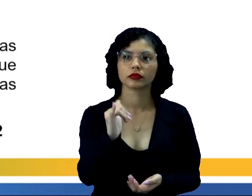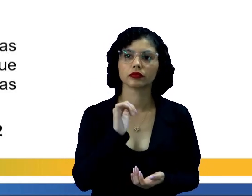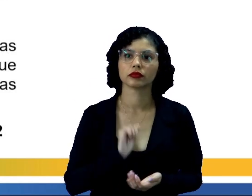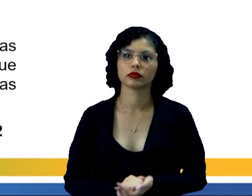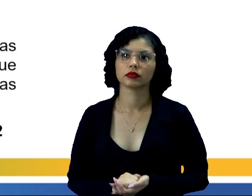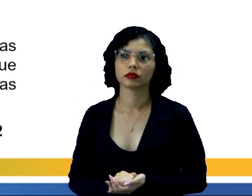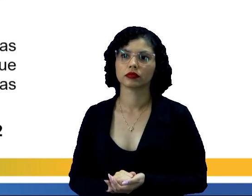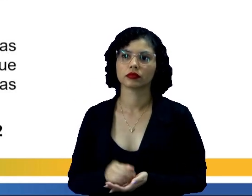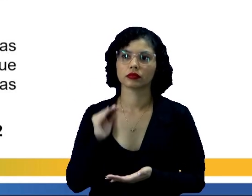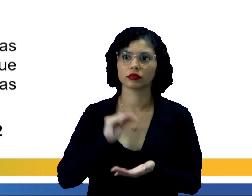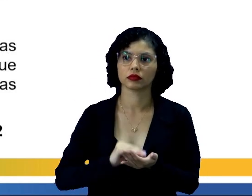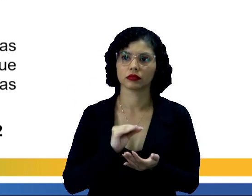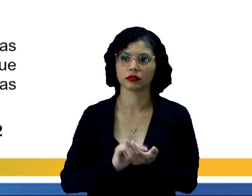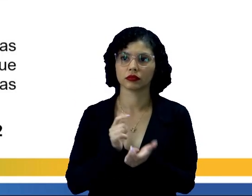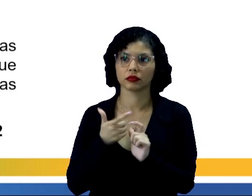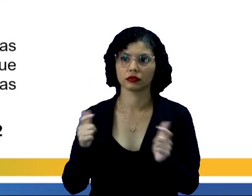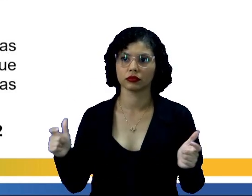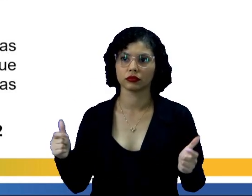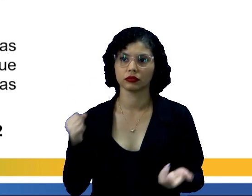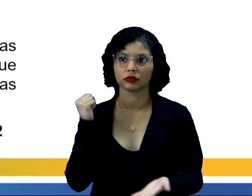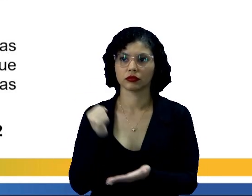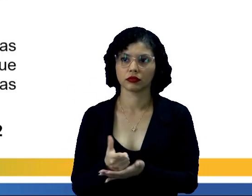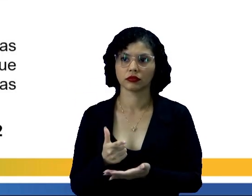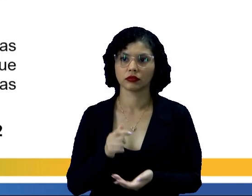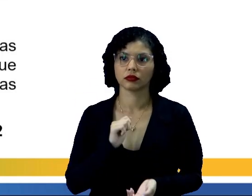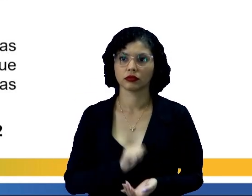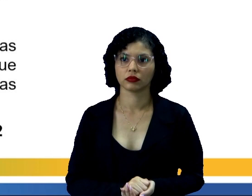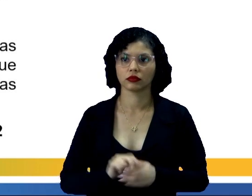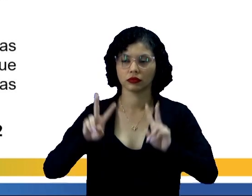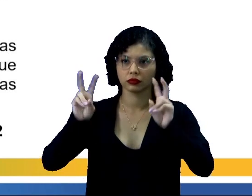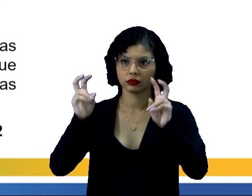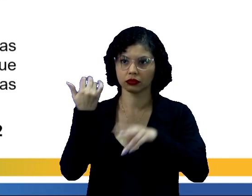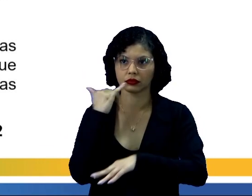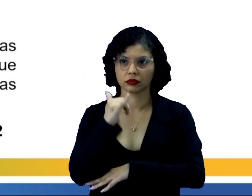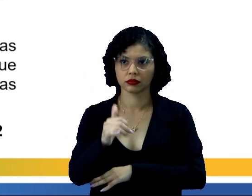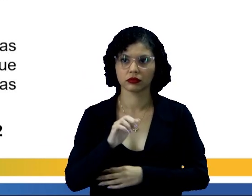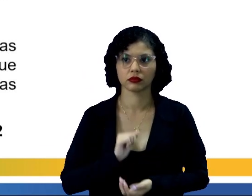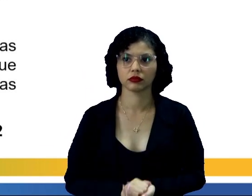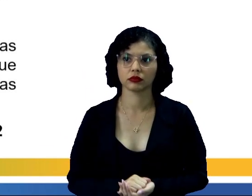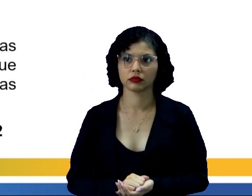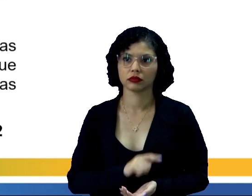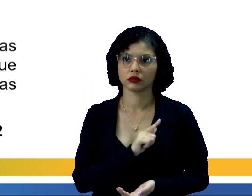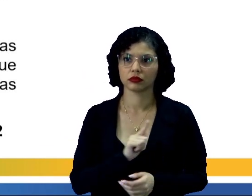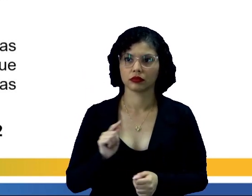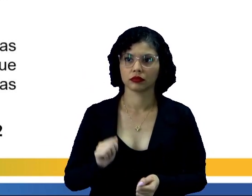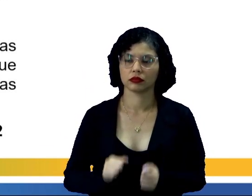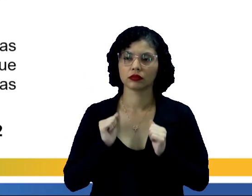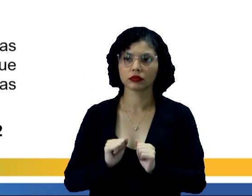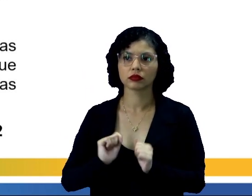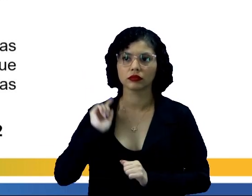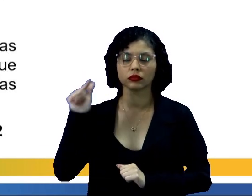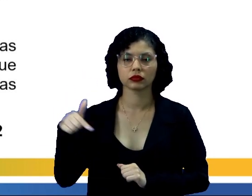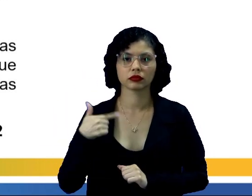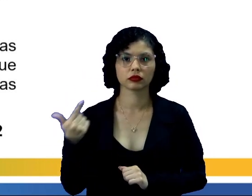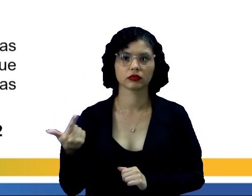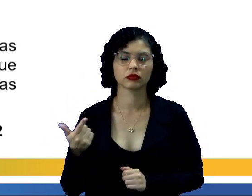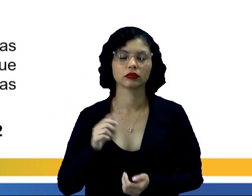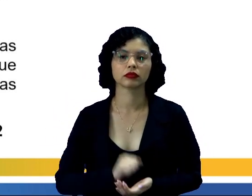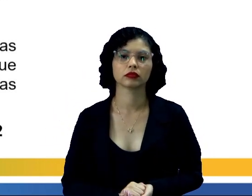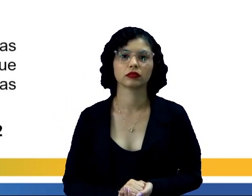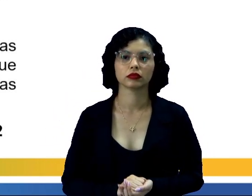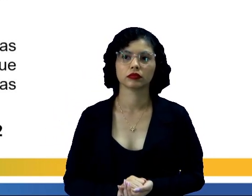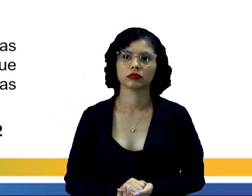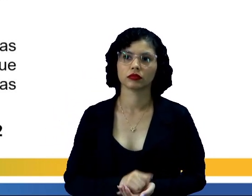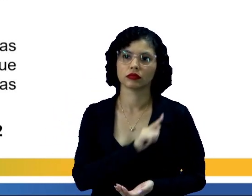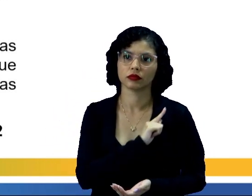Energia, despesas com empréstimos e contratação de termoelétricas feitas por atual gestão poderão ser repassadas ao